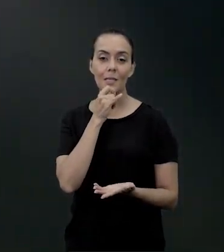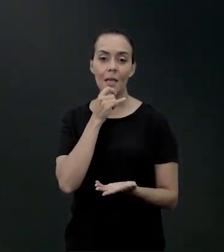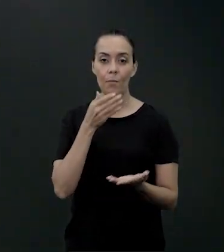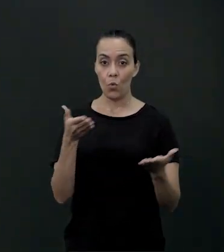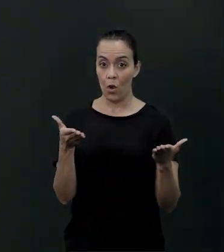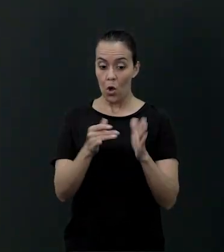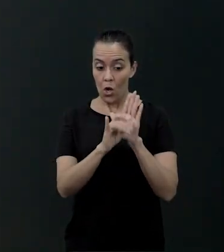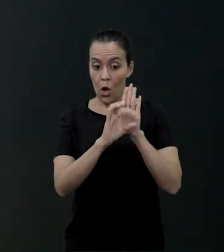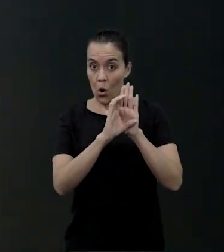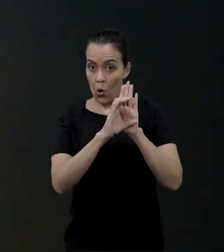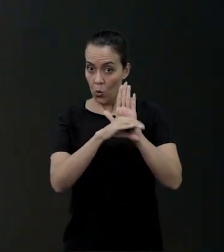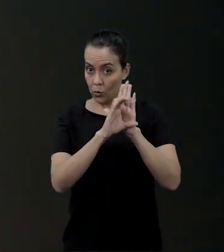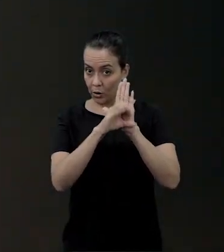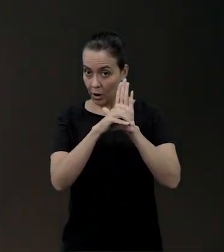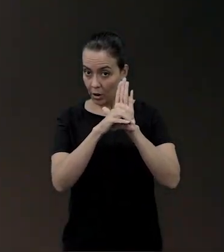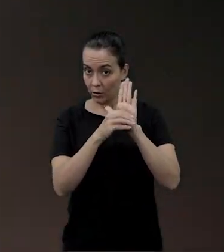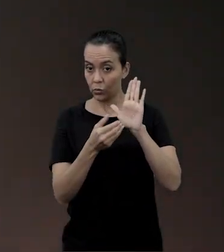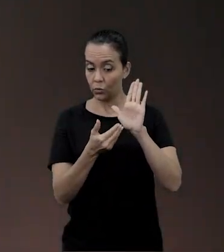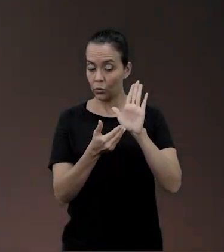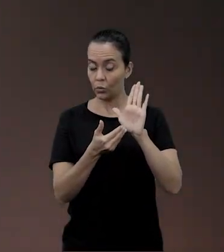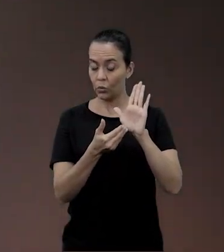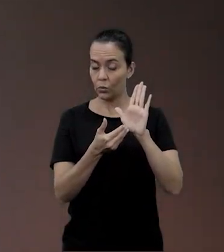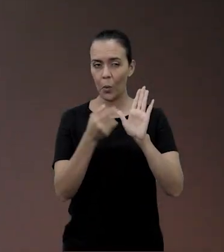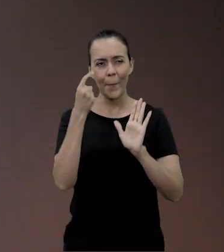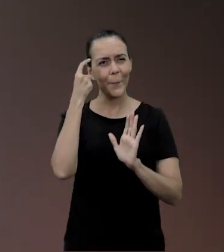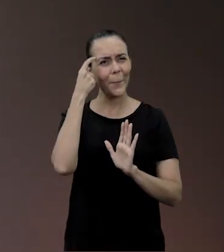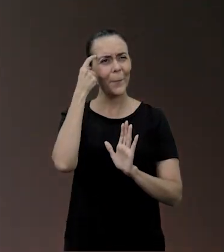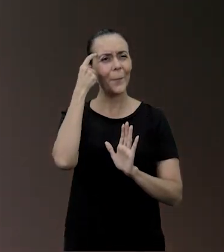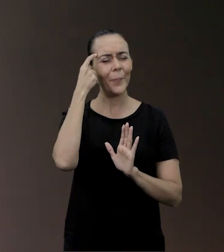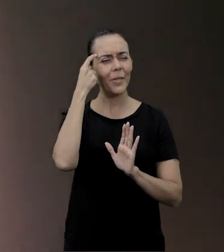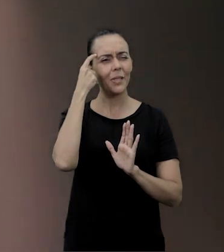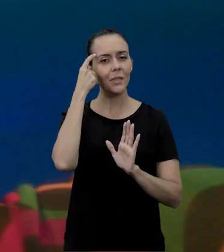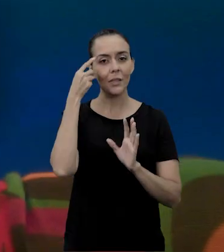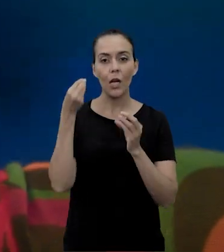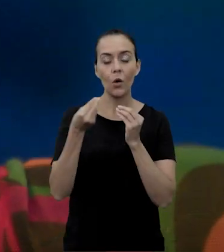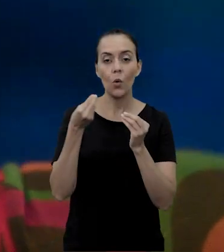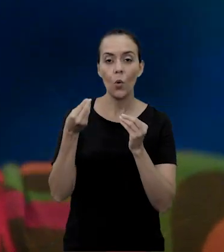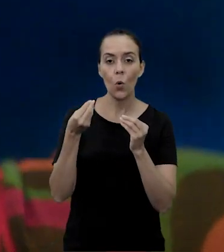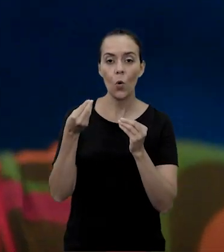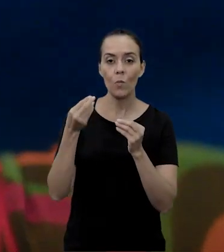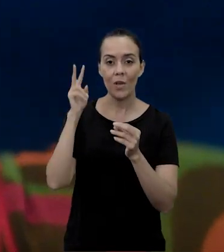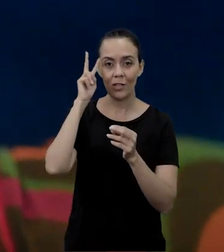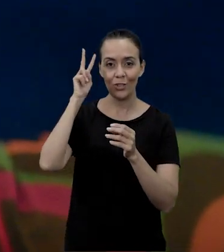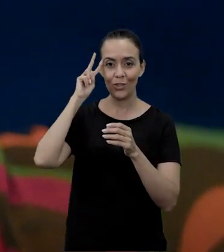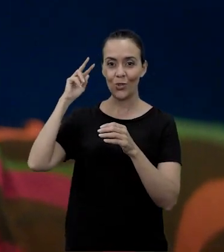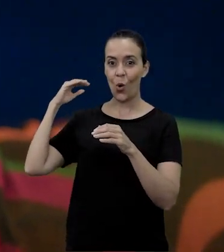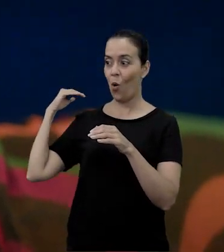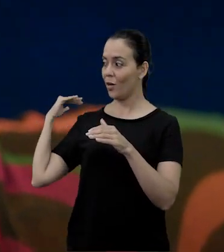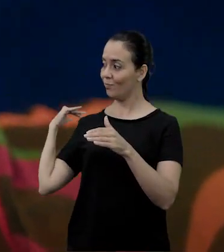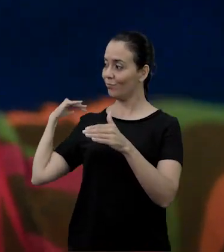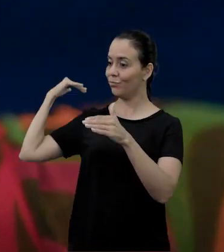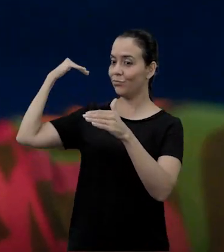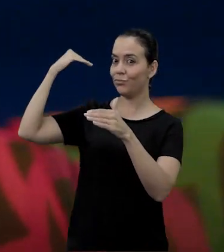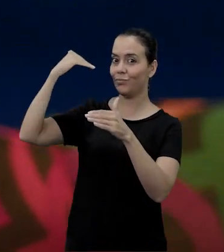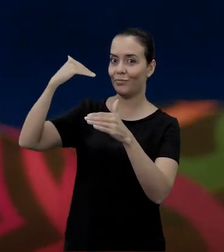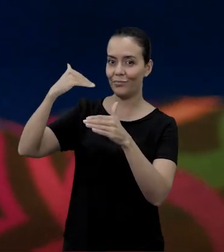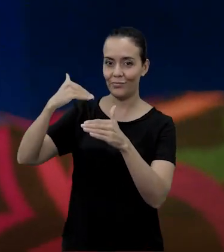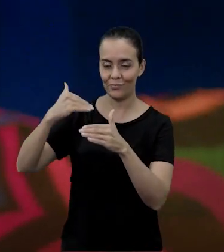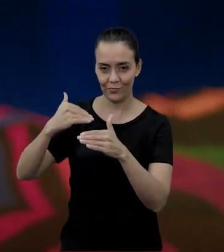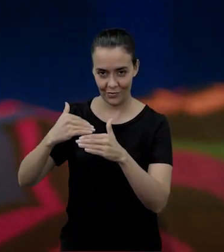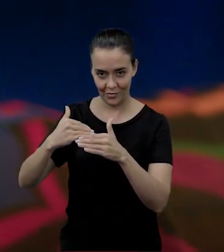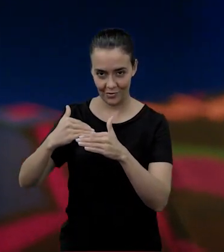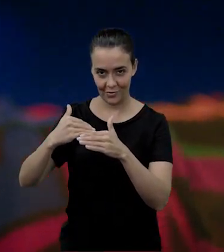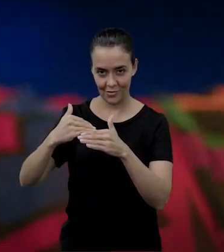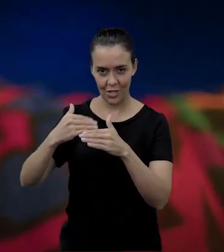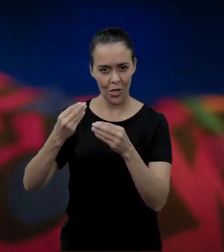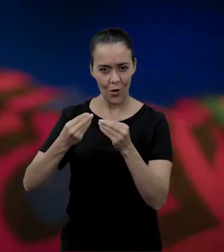Esse conceito que pensa uma ponte histórica entre o passado